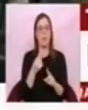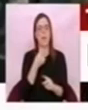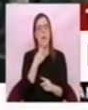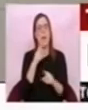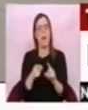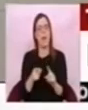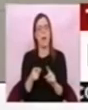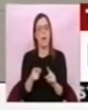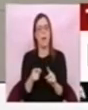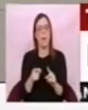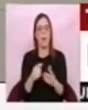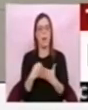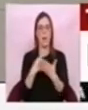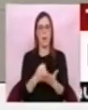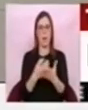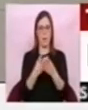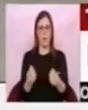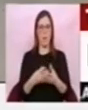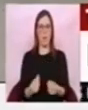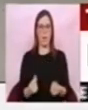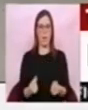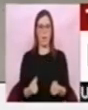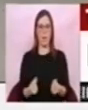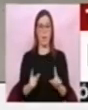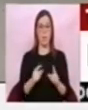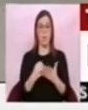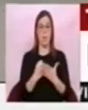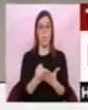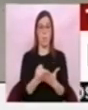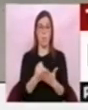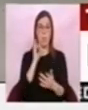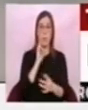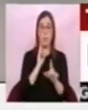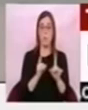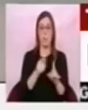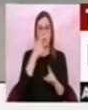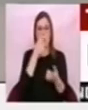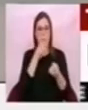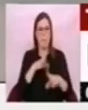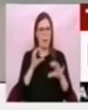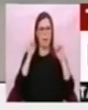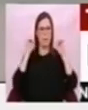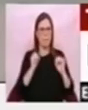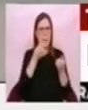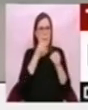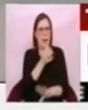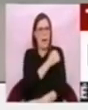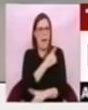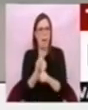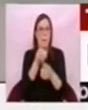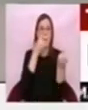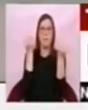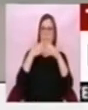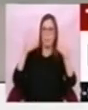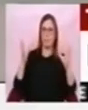fala é do apoio em termos material, que é um apoio muito relevante, pessoas que ficaram sem nada do ponto de vista de bens materiais, quer dizer,